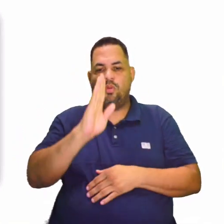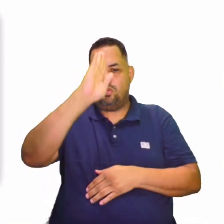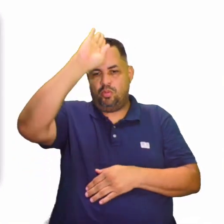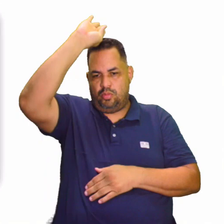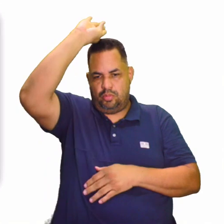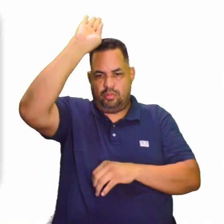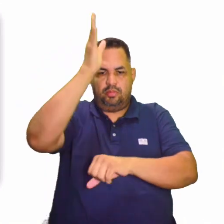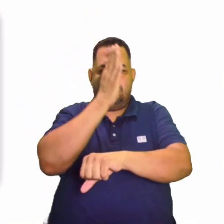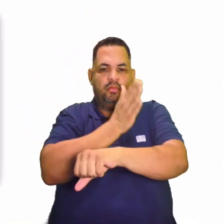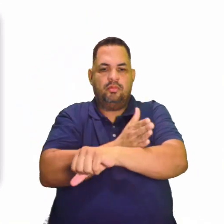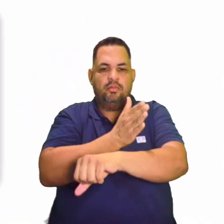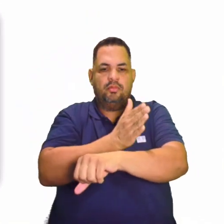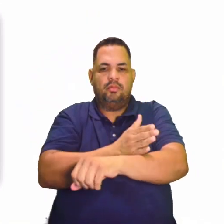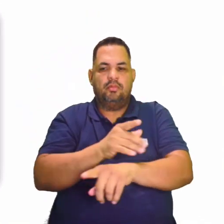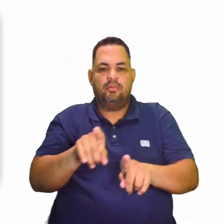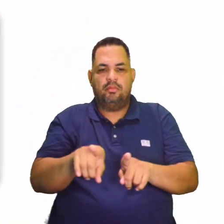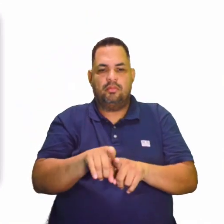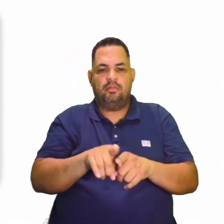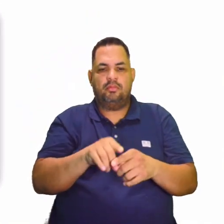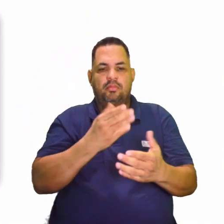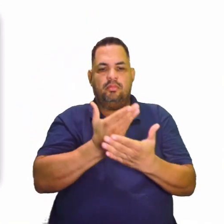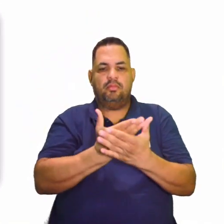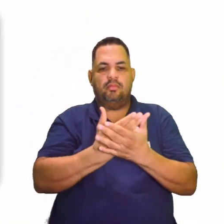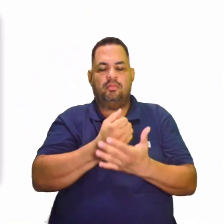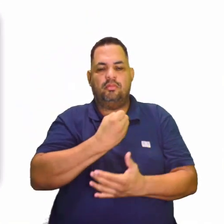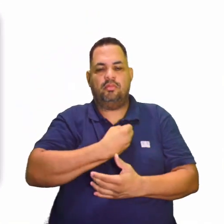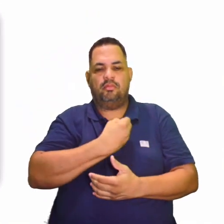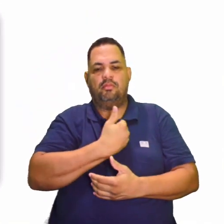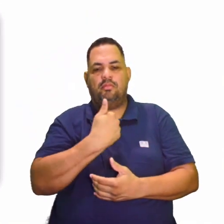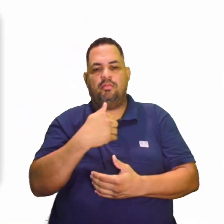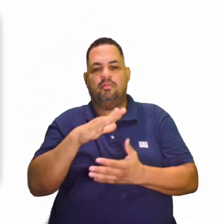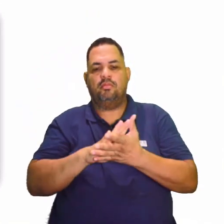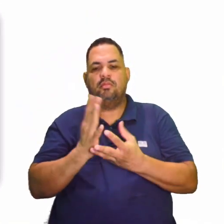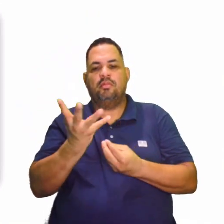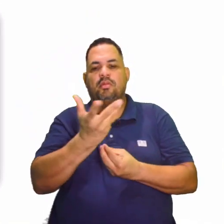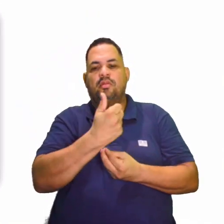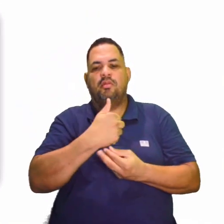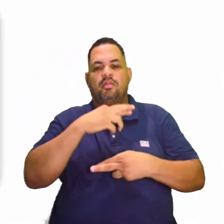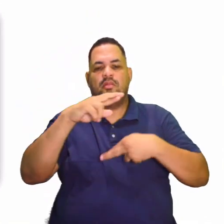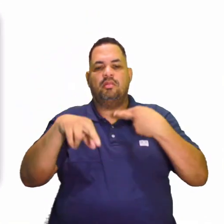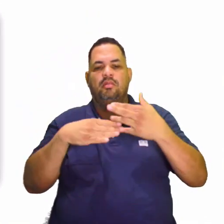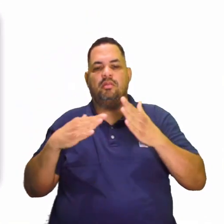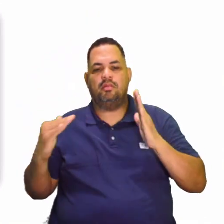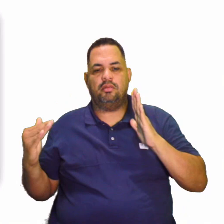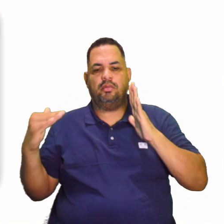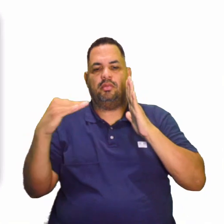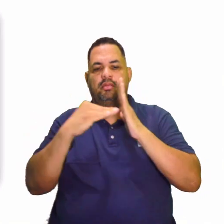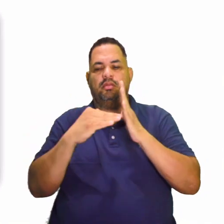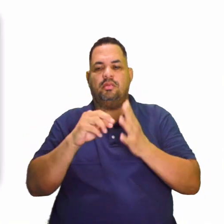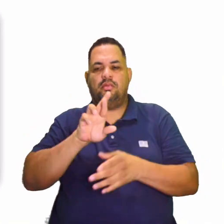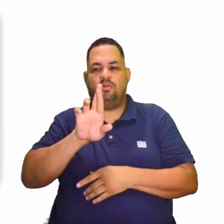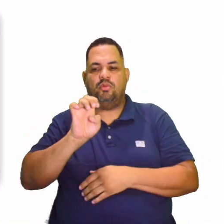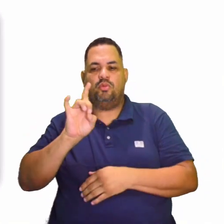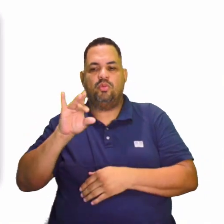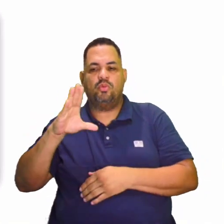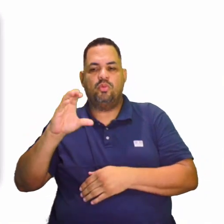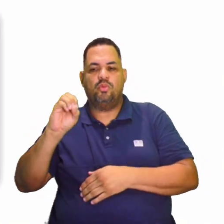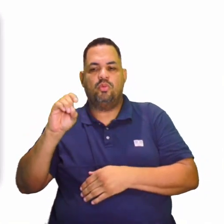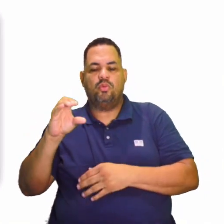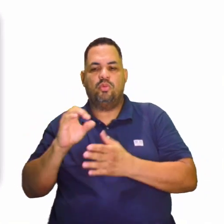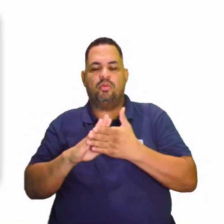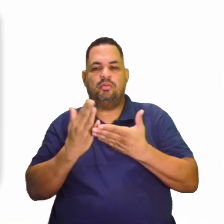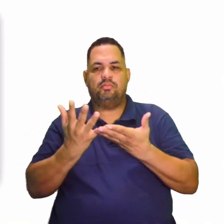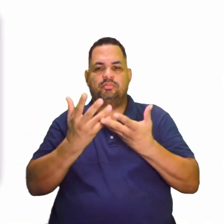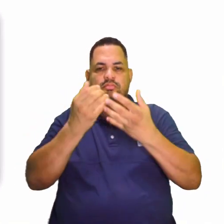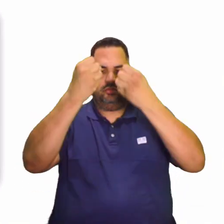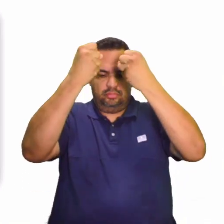e também medieval. Aula 13, arte do Renascimento ao Rococó. Então, serão as aulas que iremos abordar, falando um